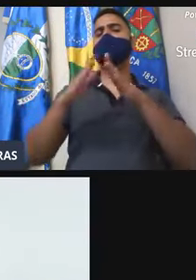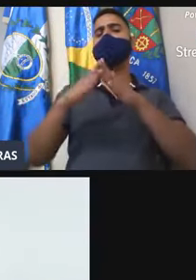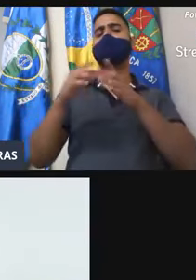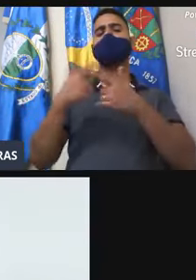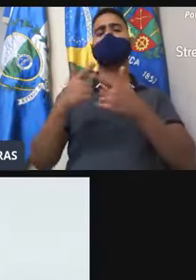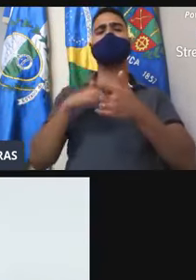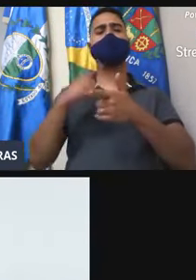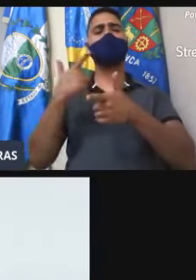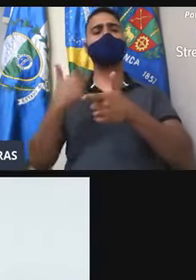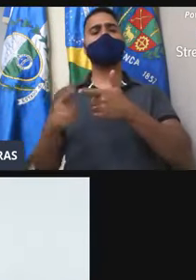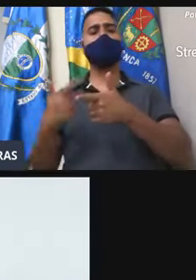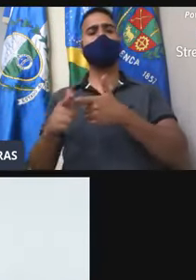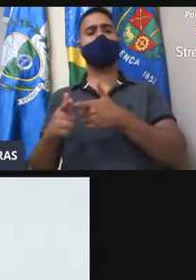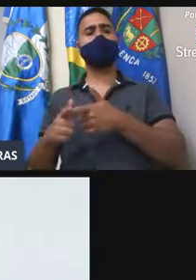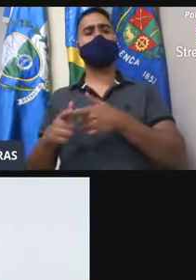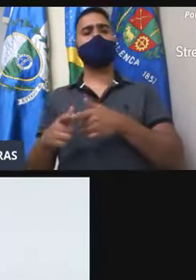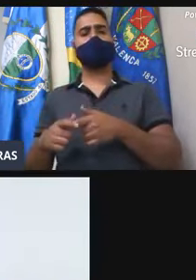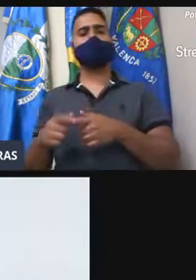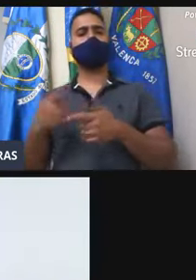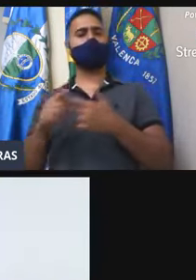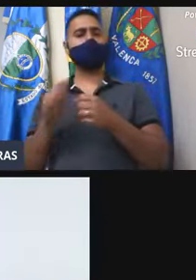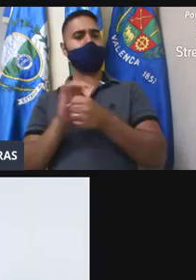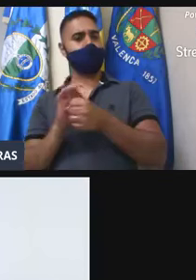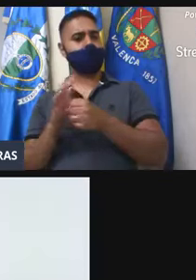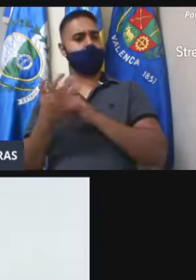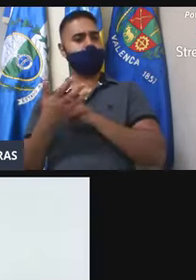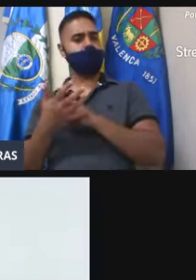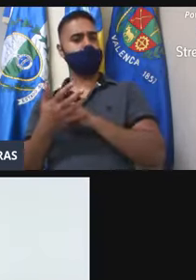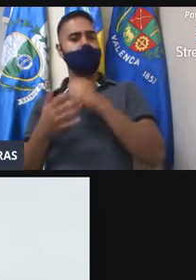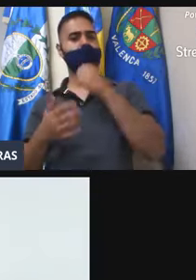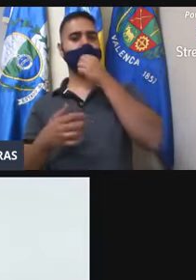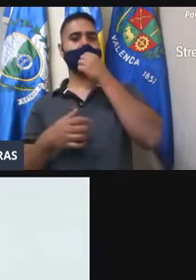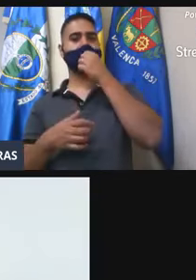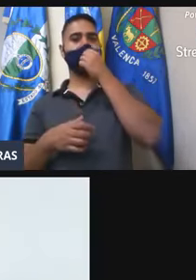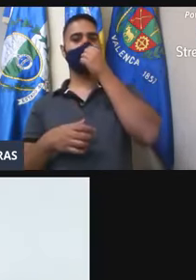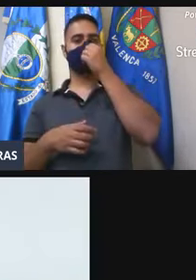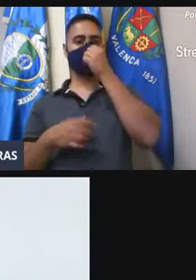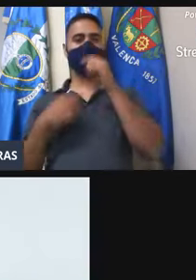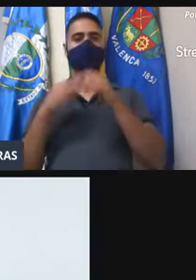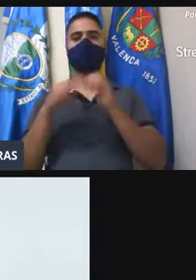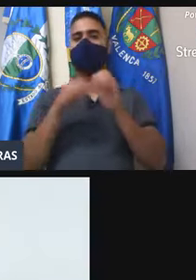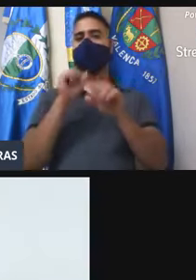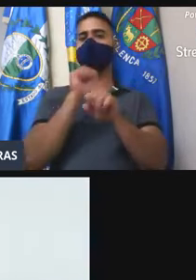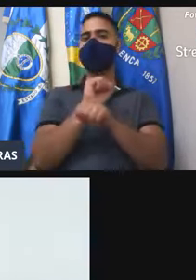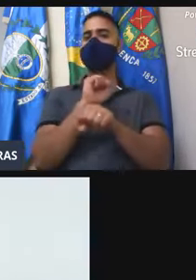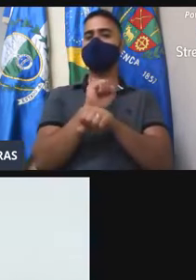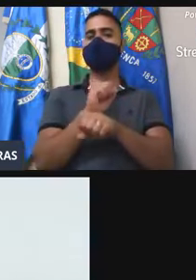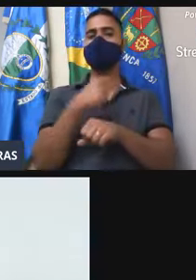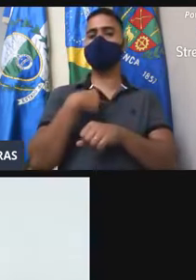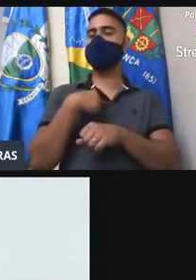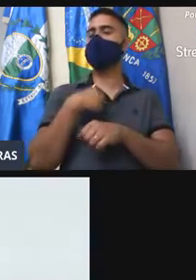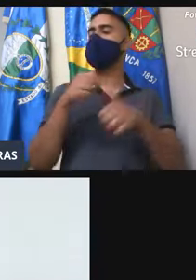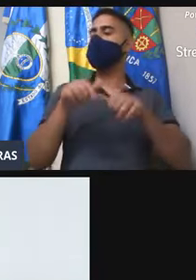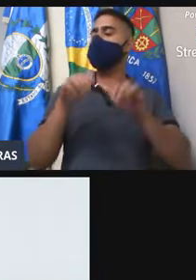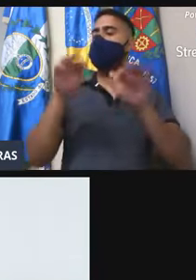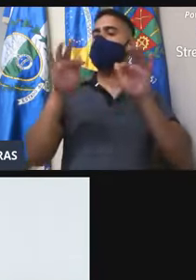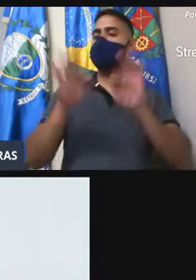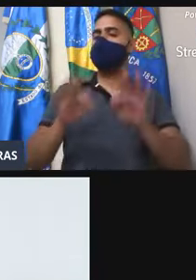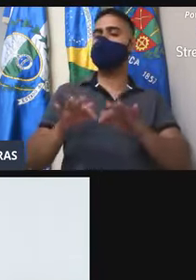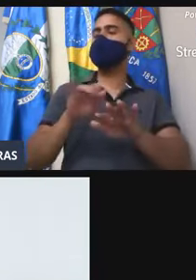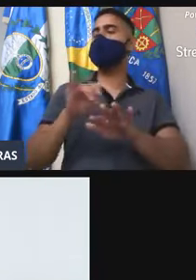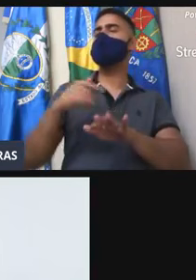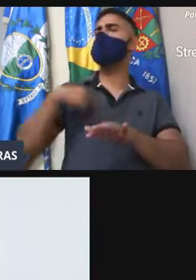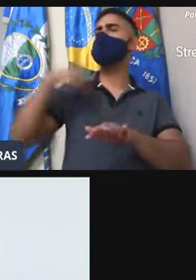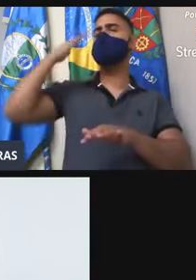daquele problema e por causa dessa pandemia, por causa desse problema todo, foi tudo parado, mas então eu fico satisfeito que, se eu não me